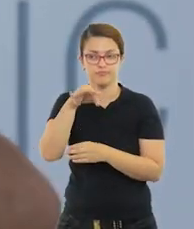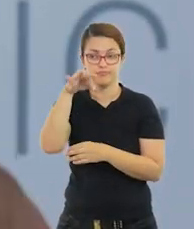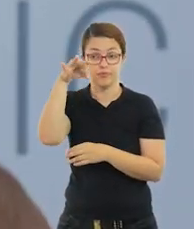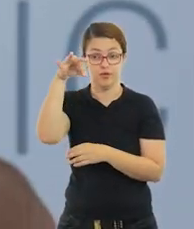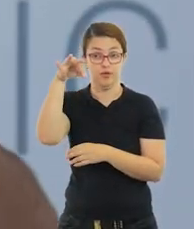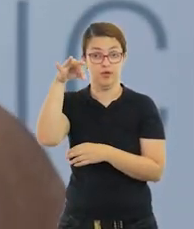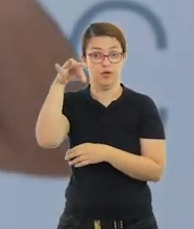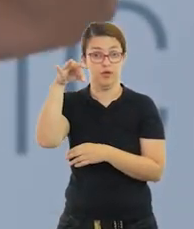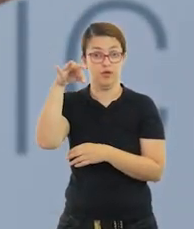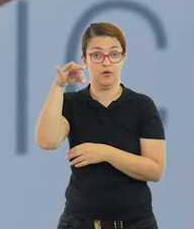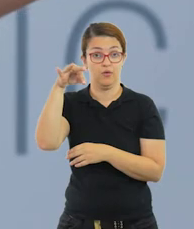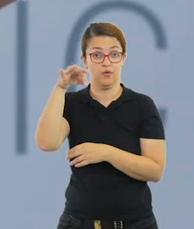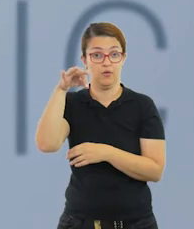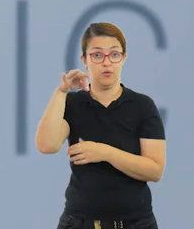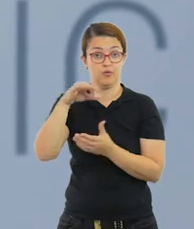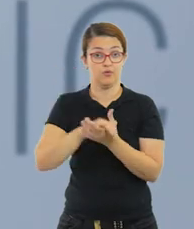próximo...